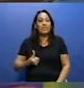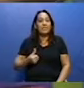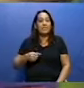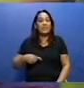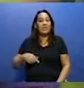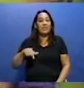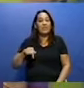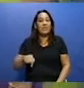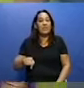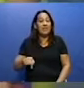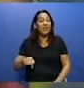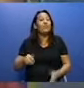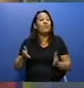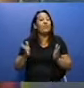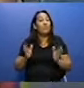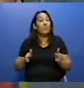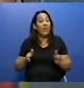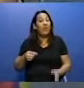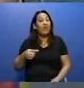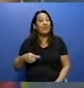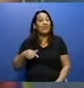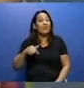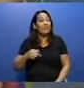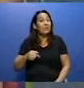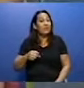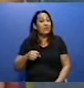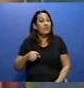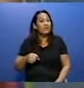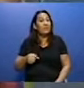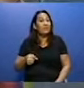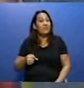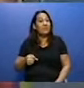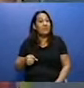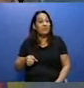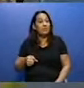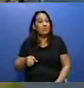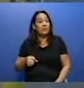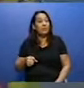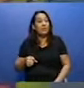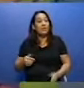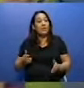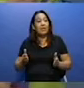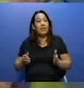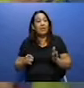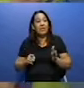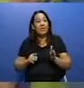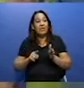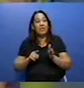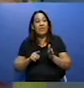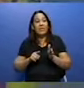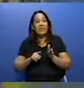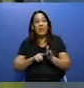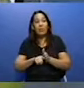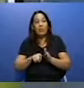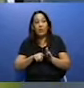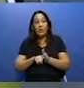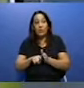fui até a 17ª. 17 é a 17ª. E eu descobri